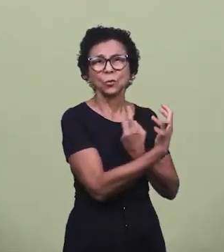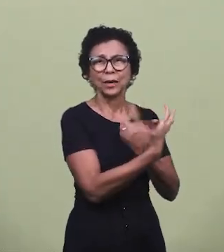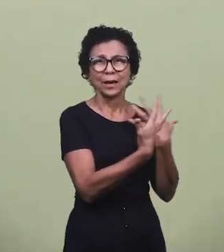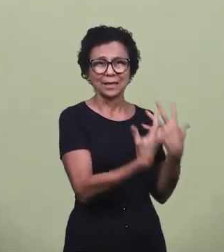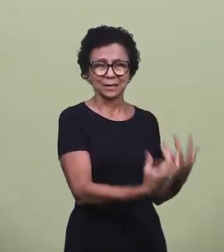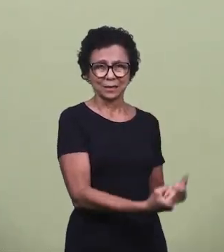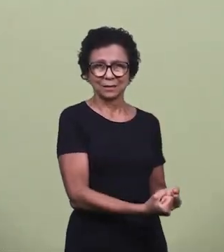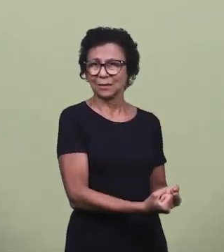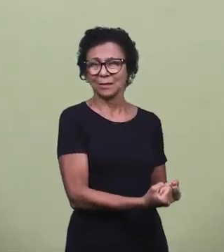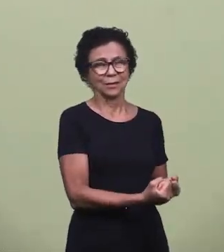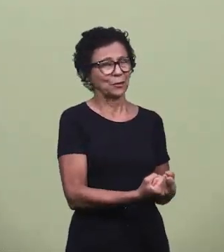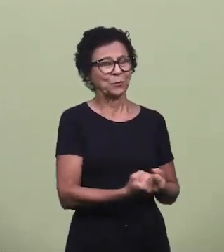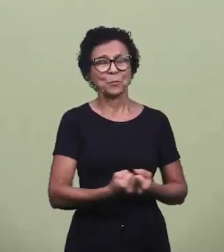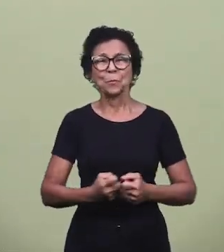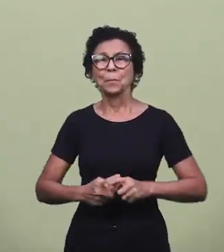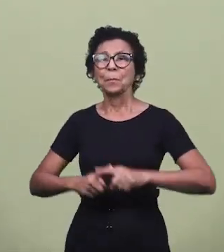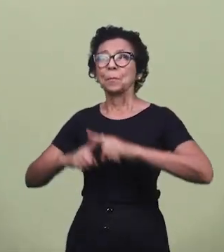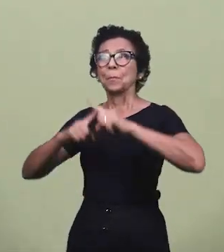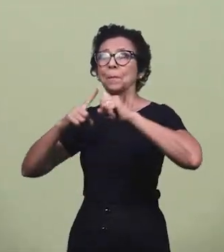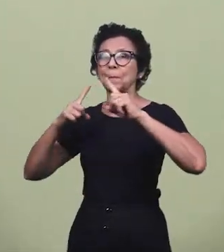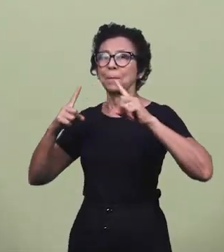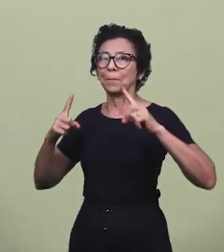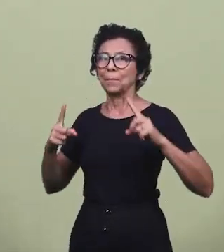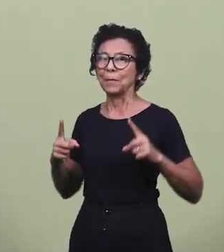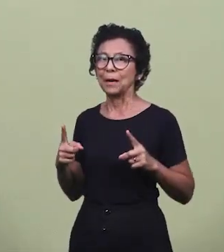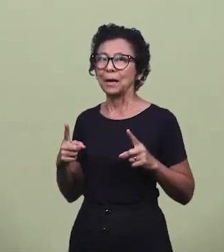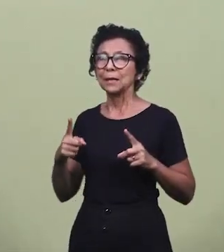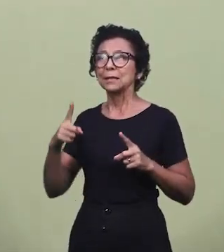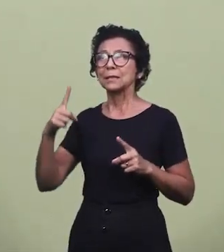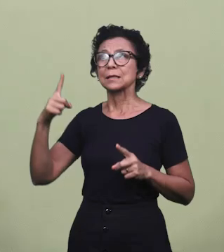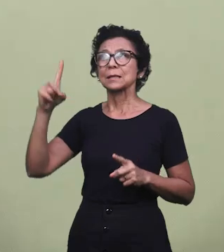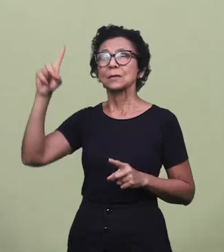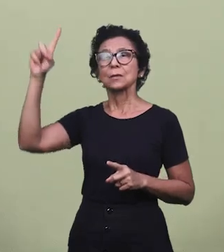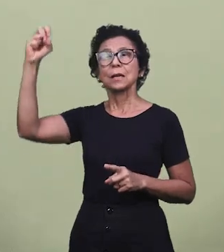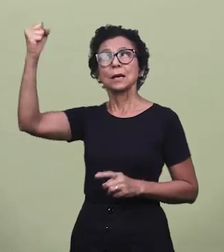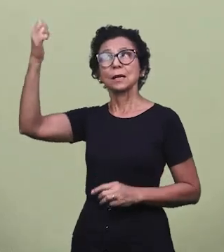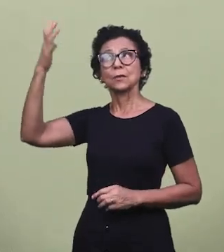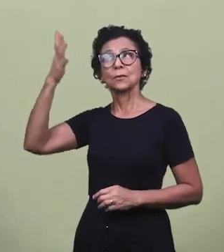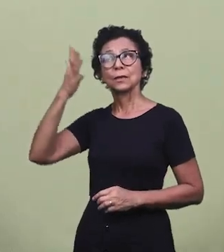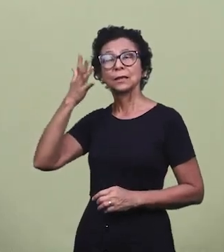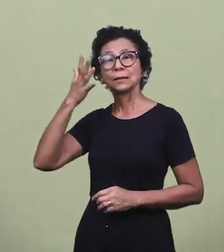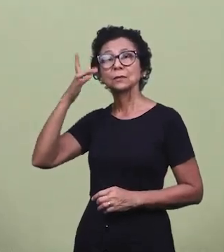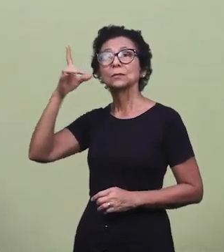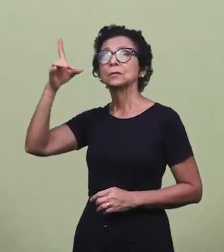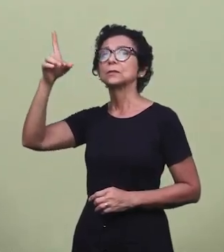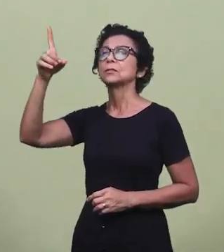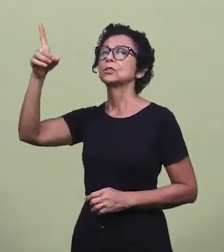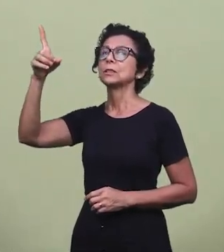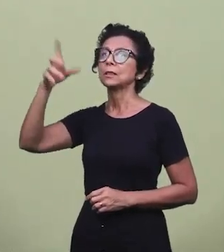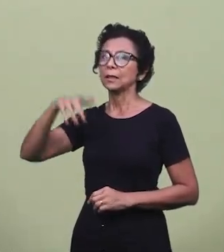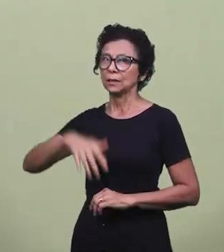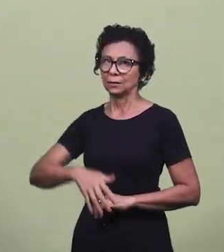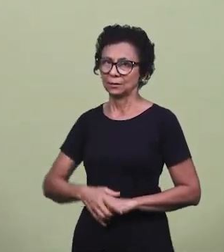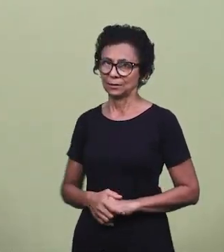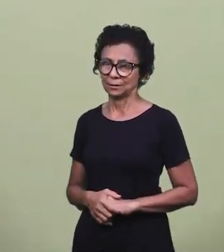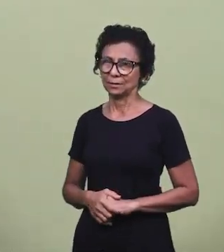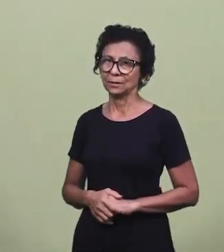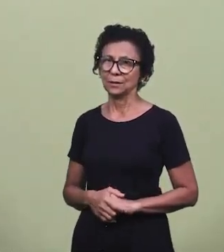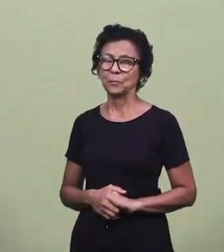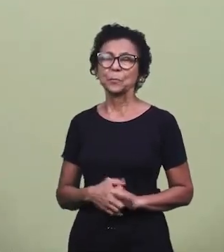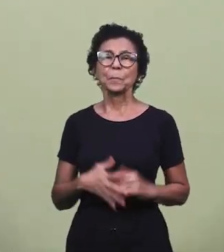da revelação do Senhor. Não vos conformeis com este mundo, mas transformai-vos.